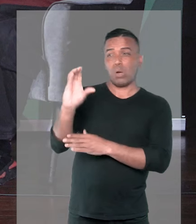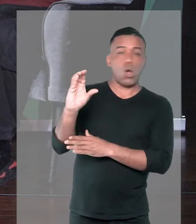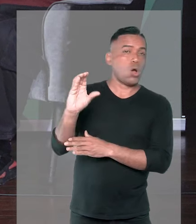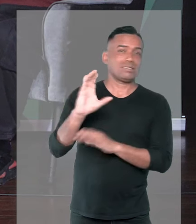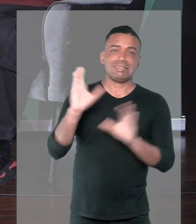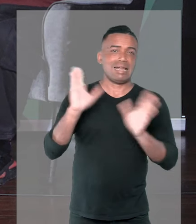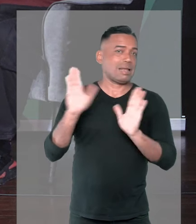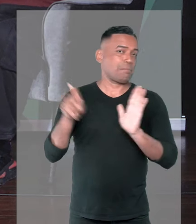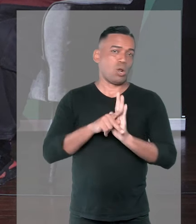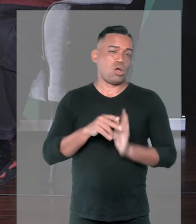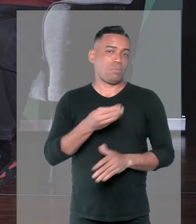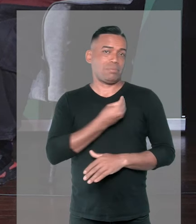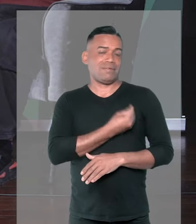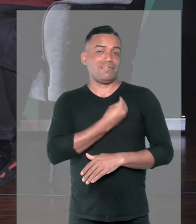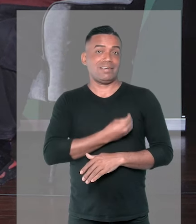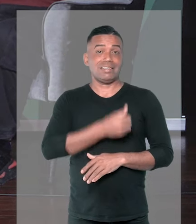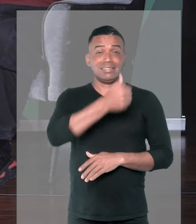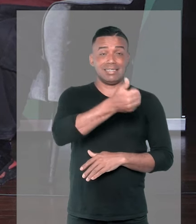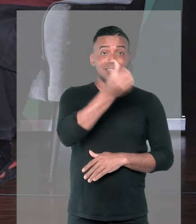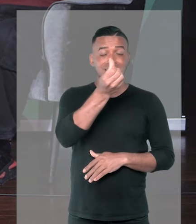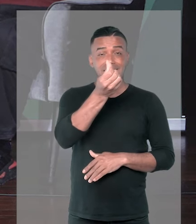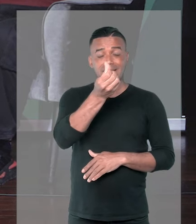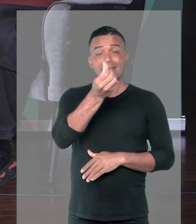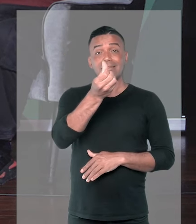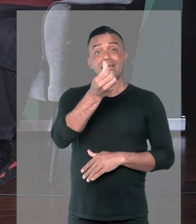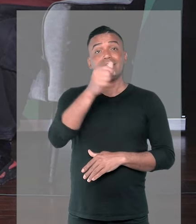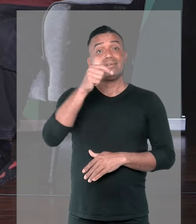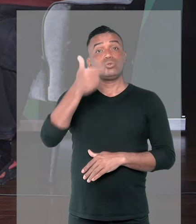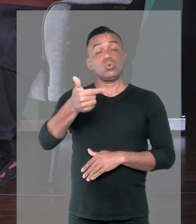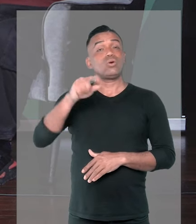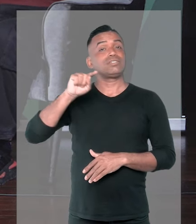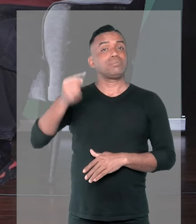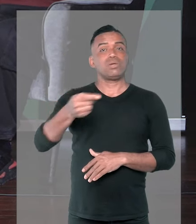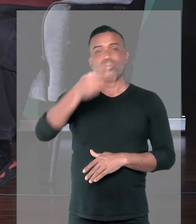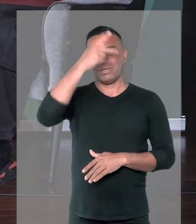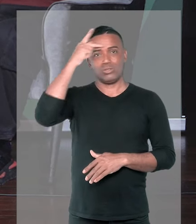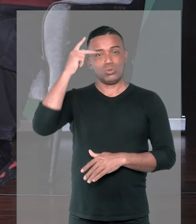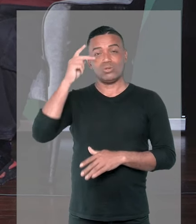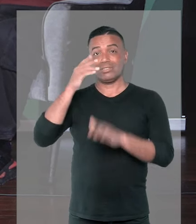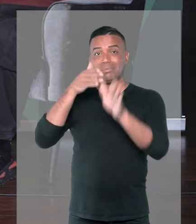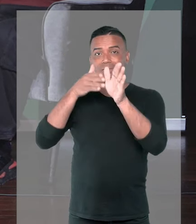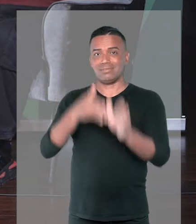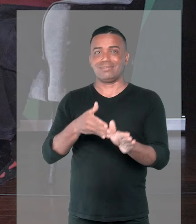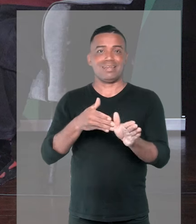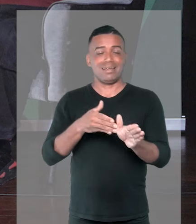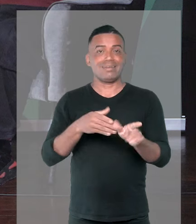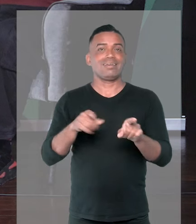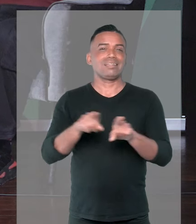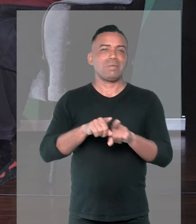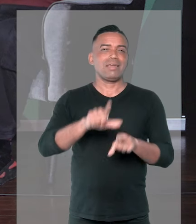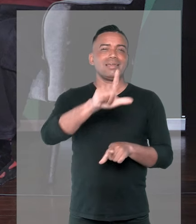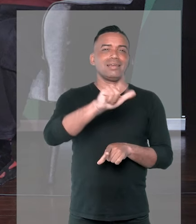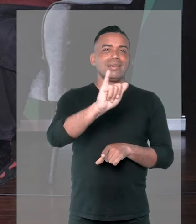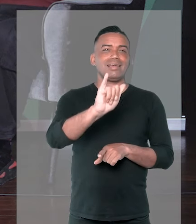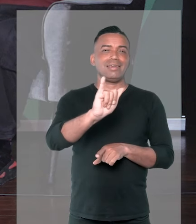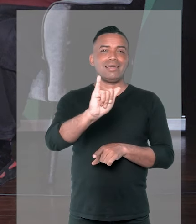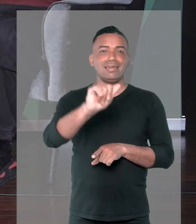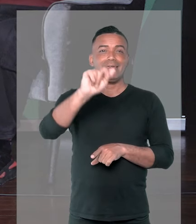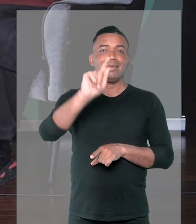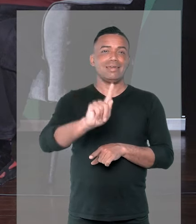nenhuma coisa da minha vida lá tem 162.000 pessoas que de uma certa forma me seguem lá a mesma mesma coisa no Linkedin lá é a minha vida